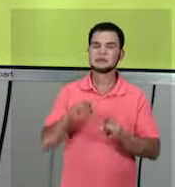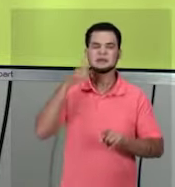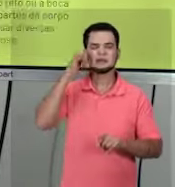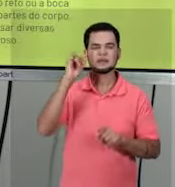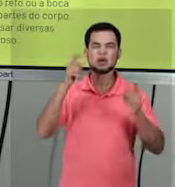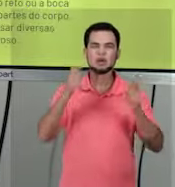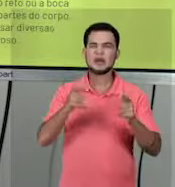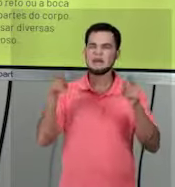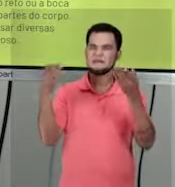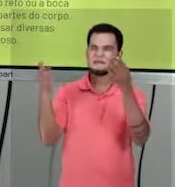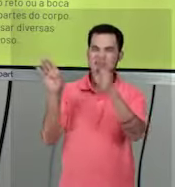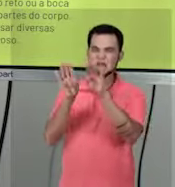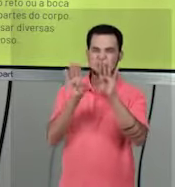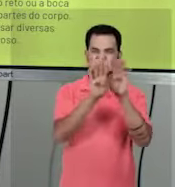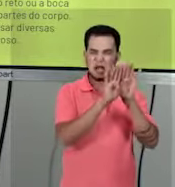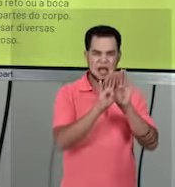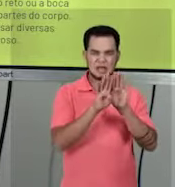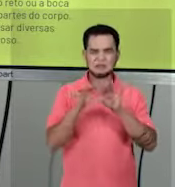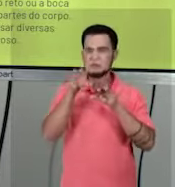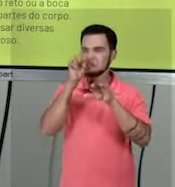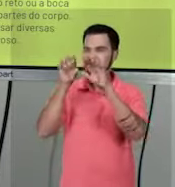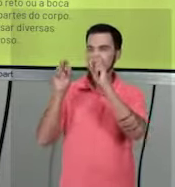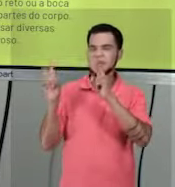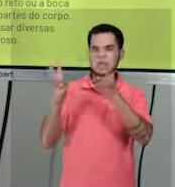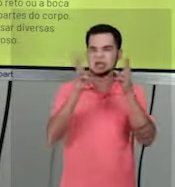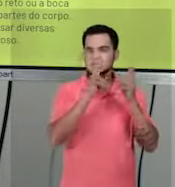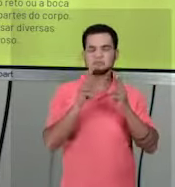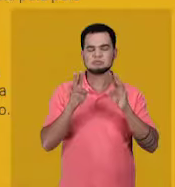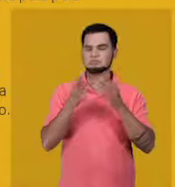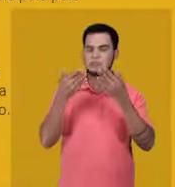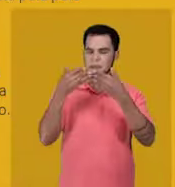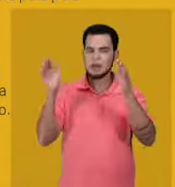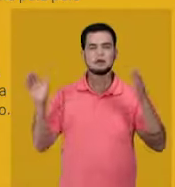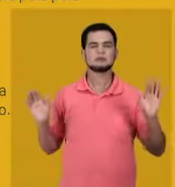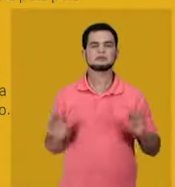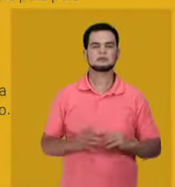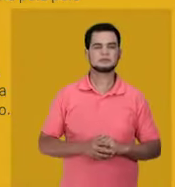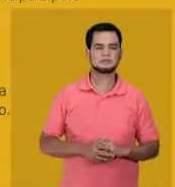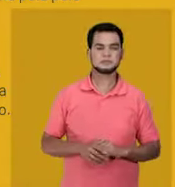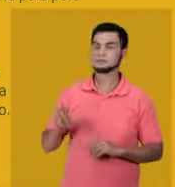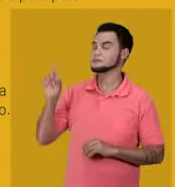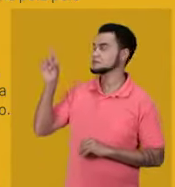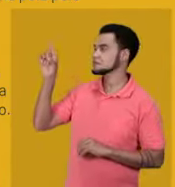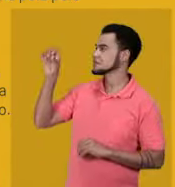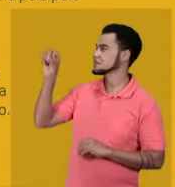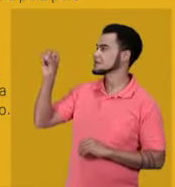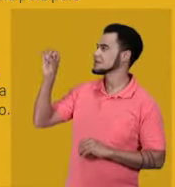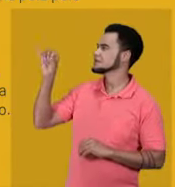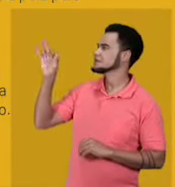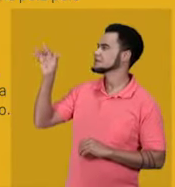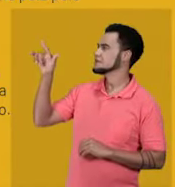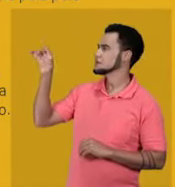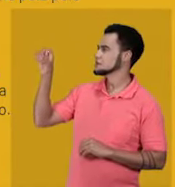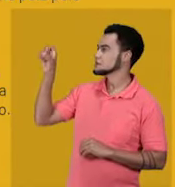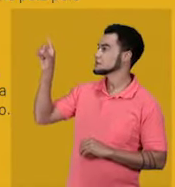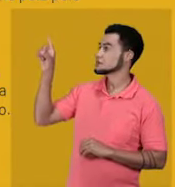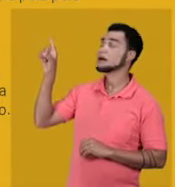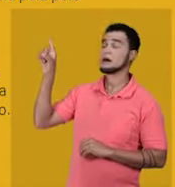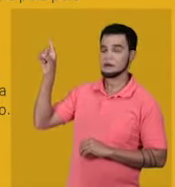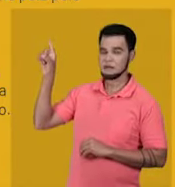fechados. A sífilis é uma doença transmitida sexualmente, né? É